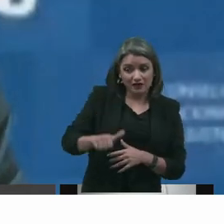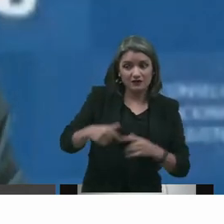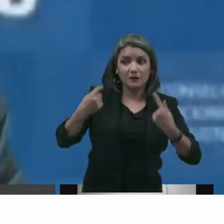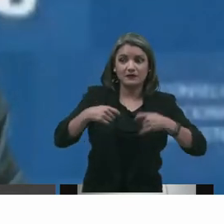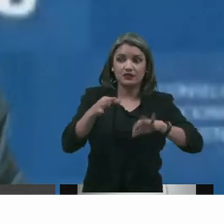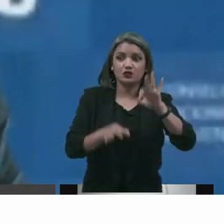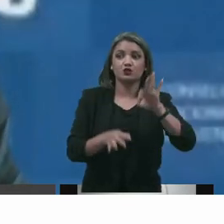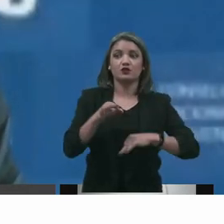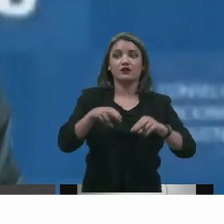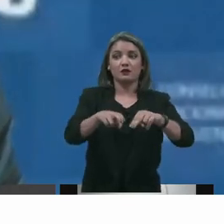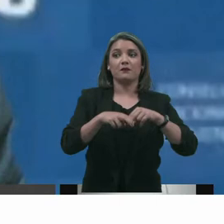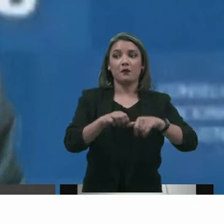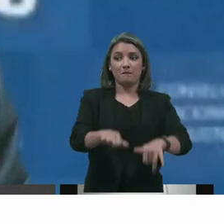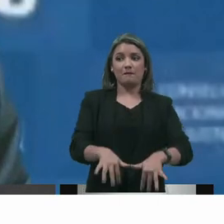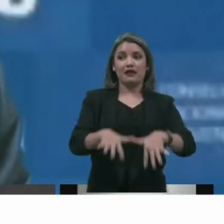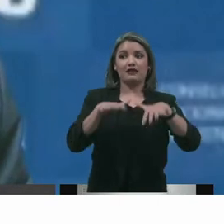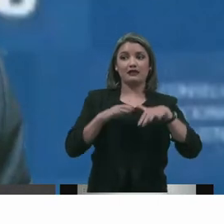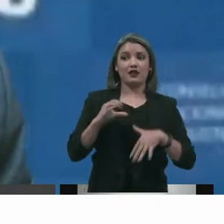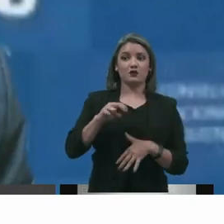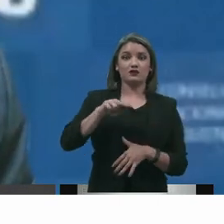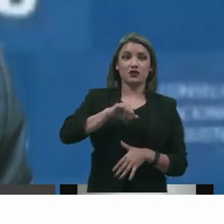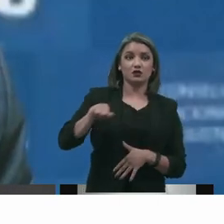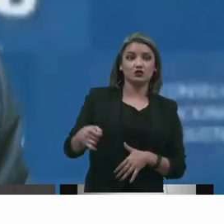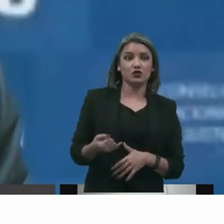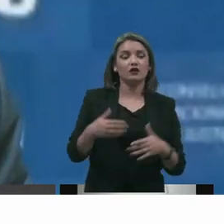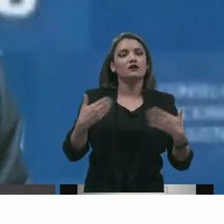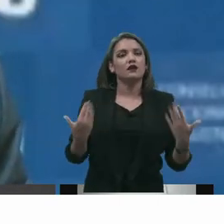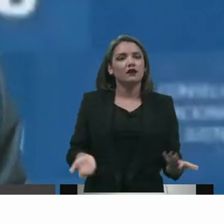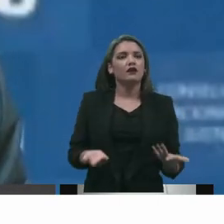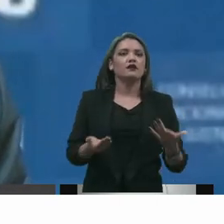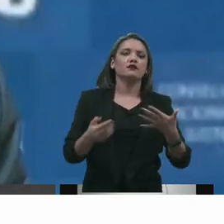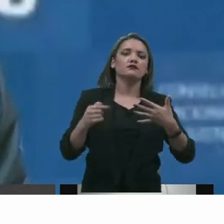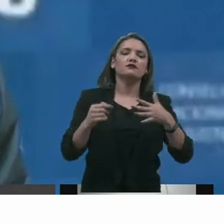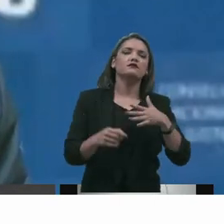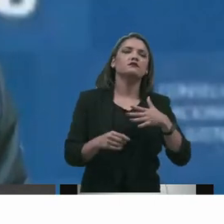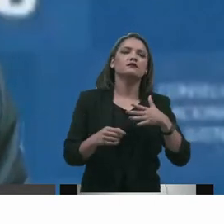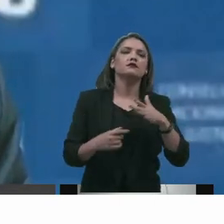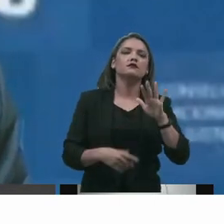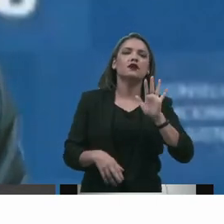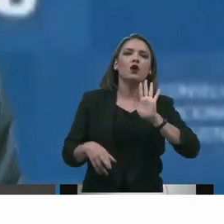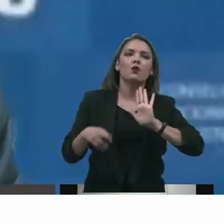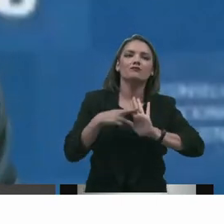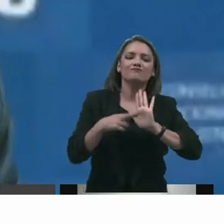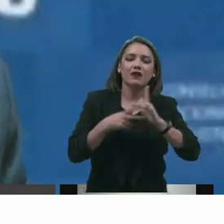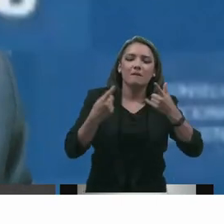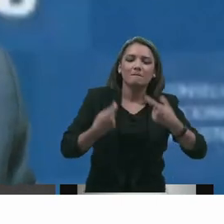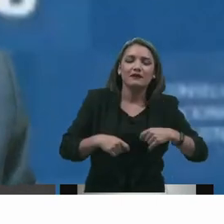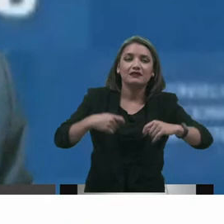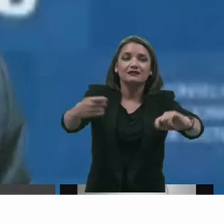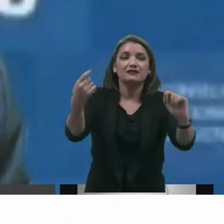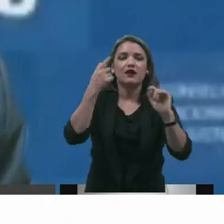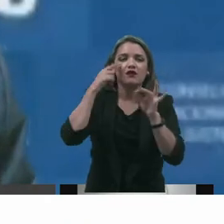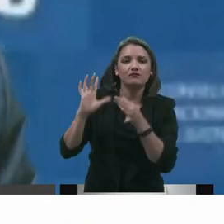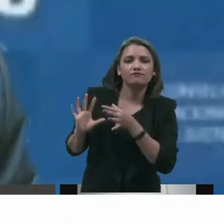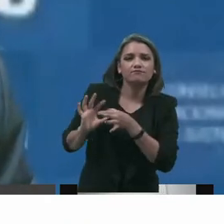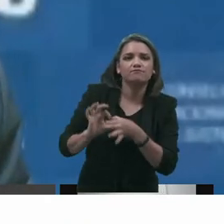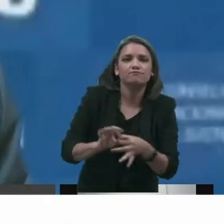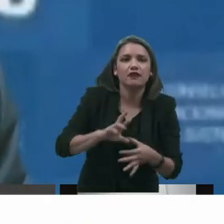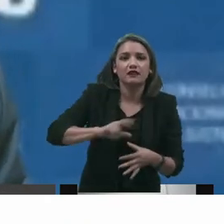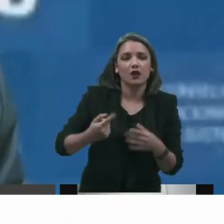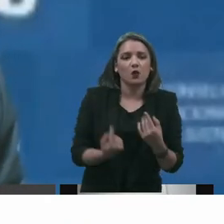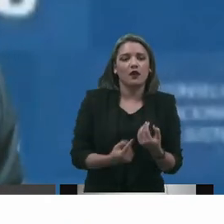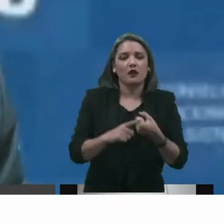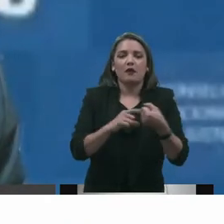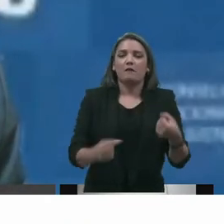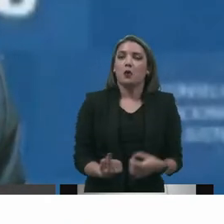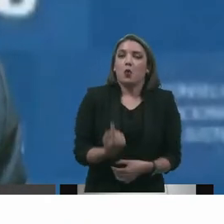julgado pelo plenário do CNJ, o ordenamento jurídico deve ser interpretado sistemicamente e não apenas de forma isolada